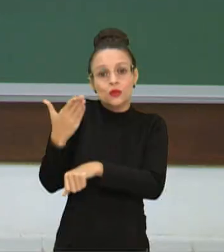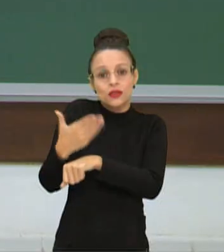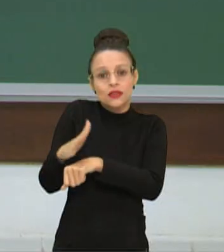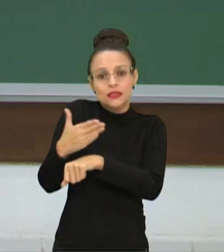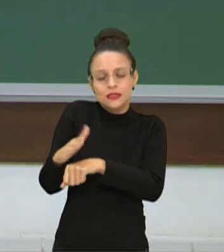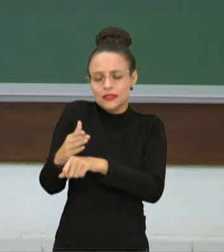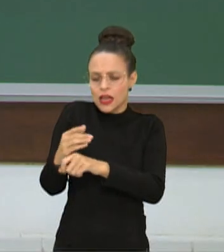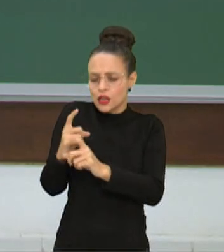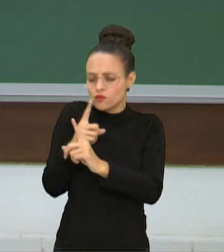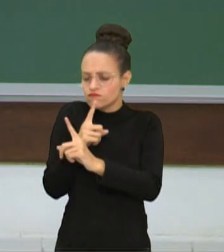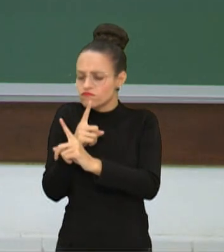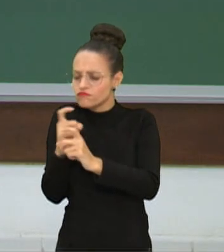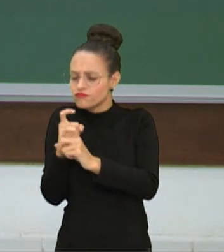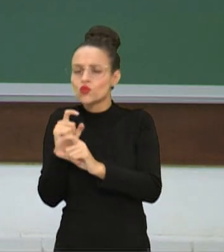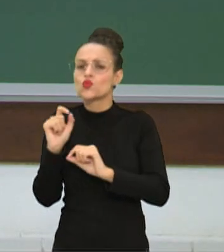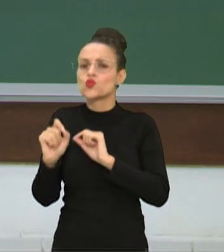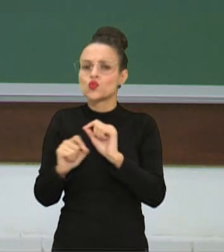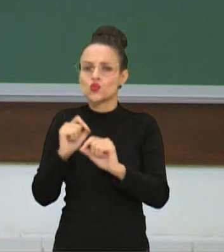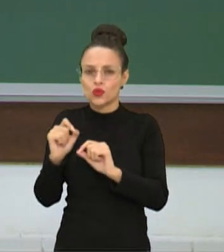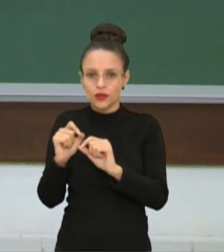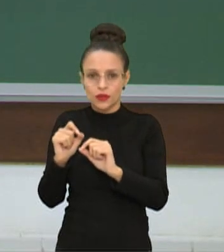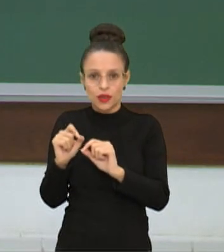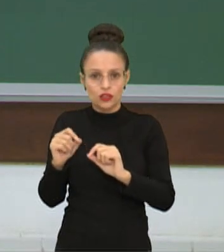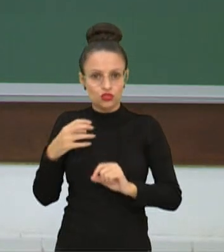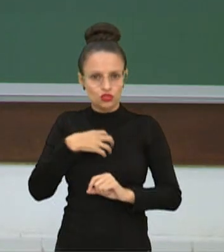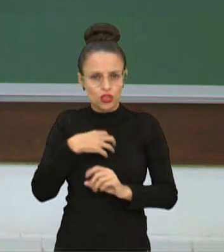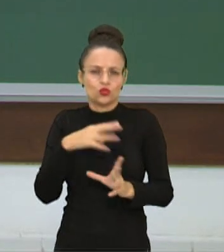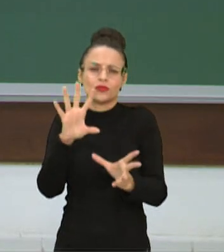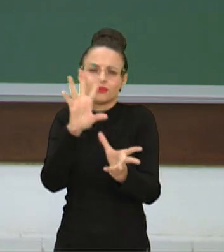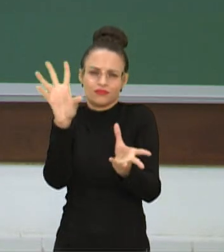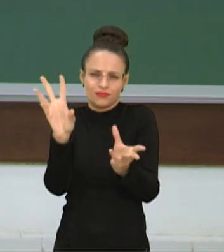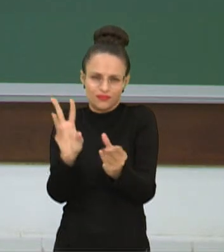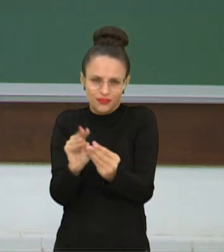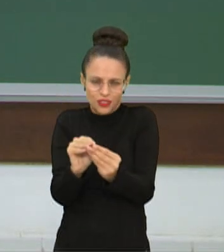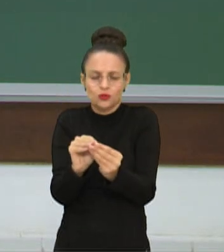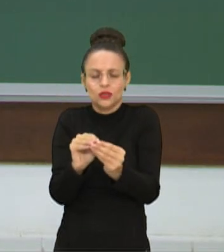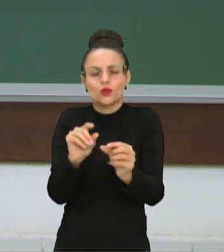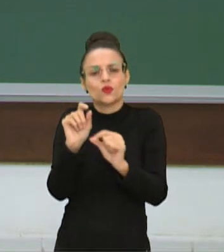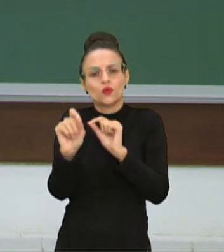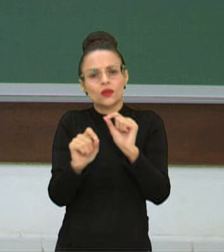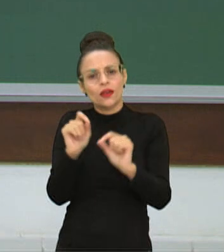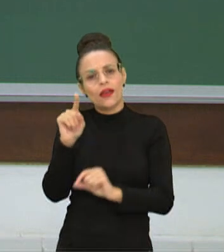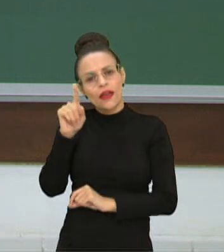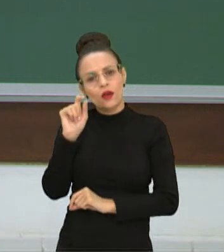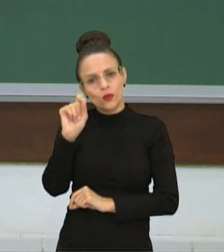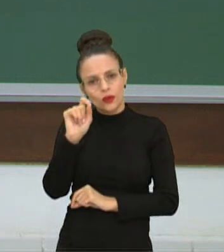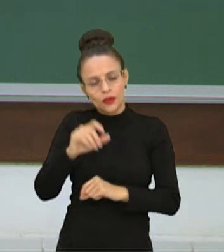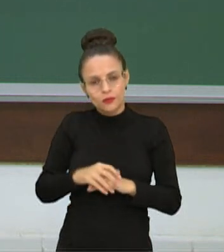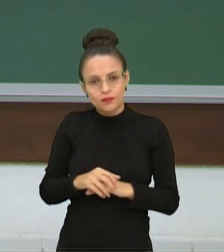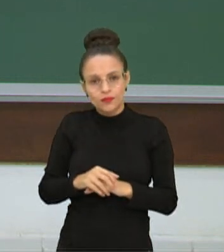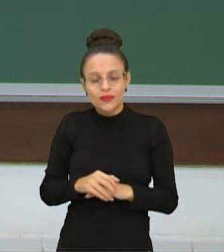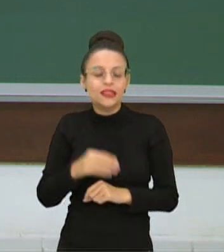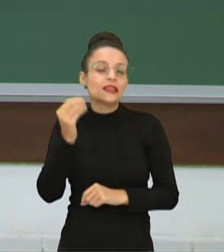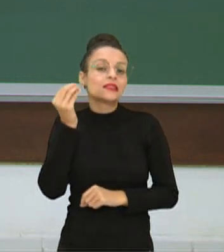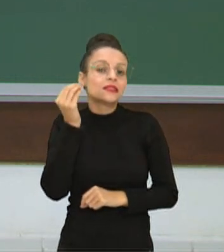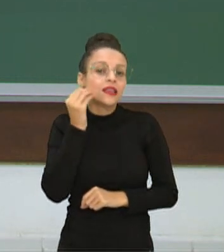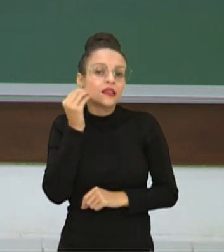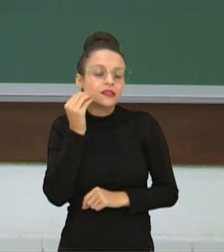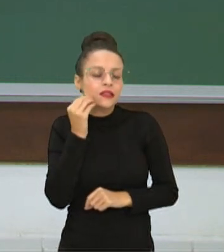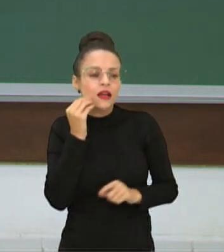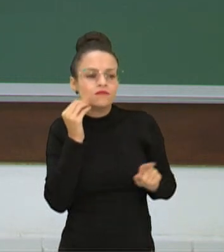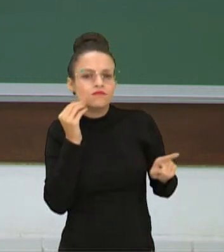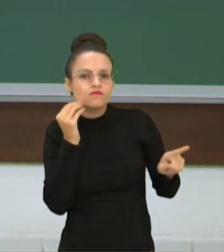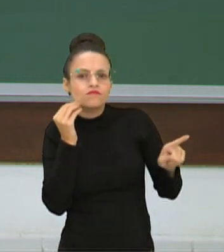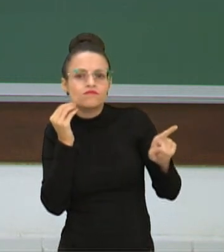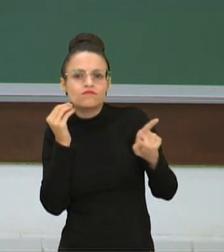O que é um ensaio clínico? De uma forma bem resumida, tá? Para te explicar, é o seguinte: é testar as